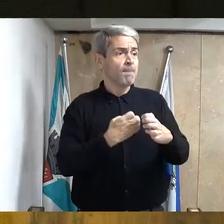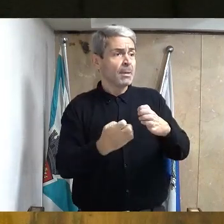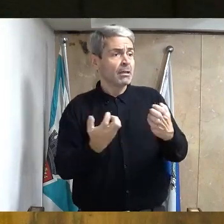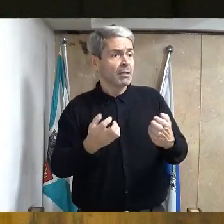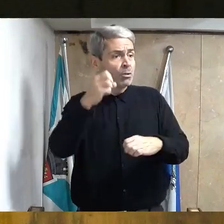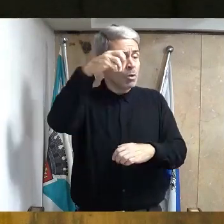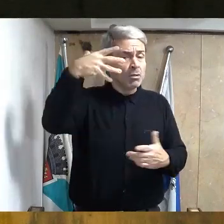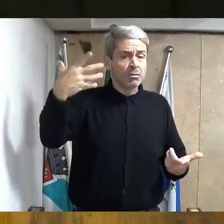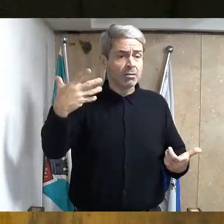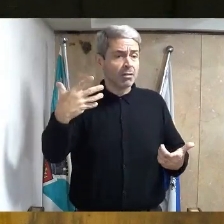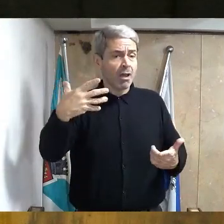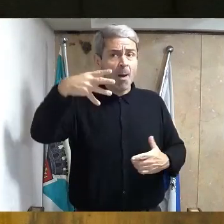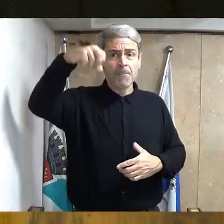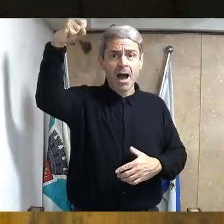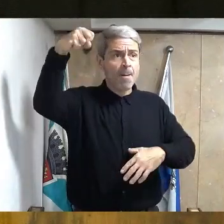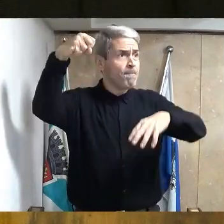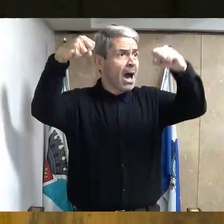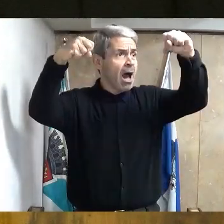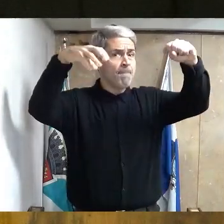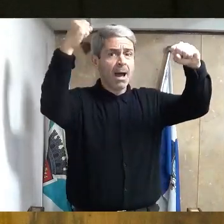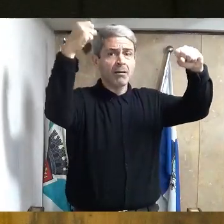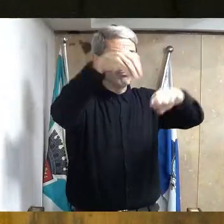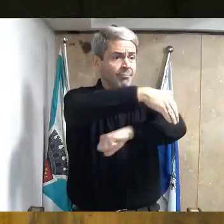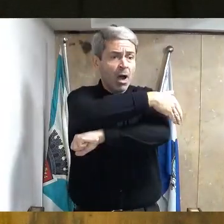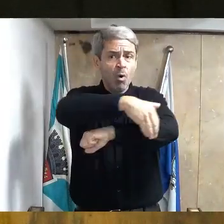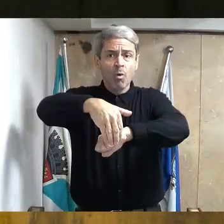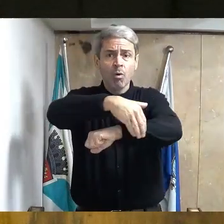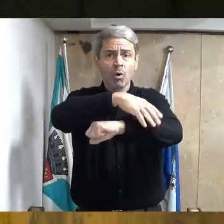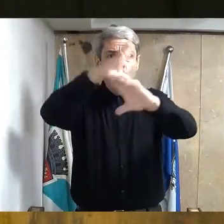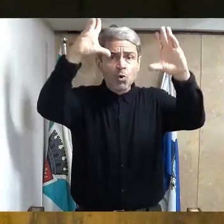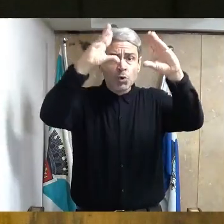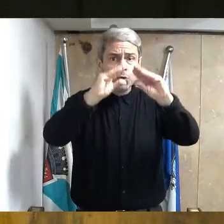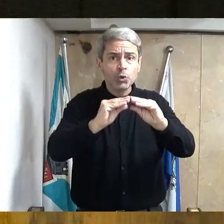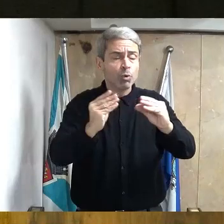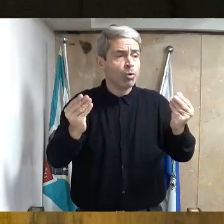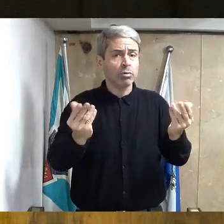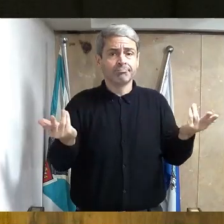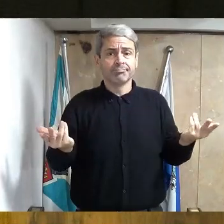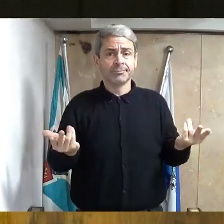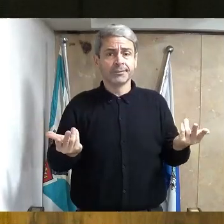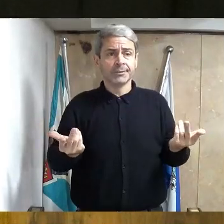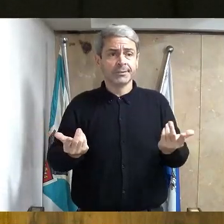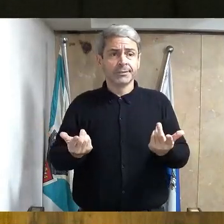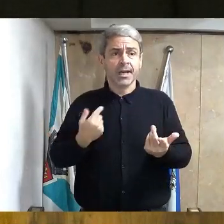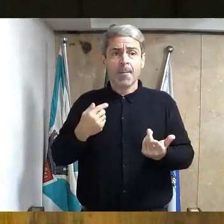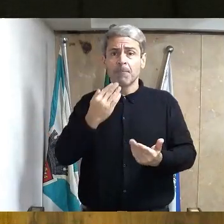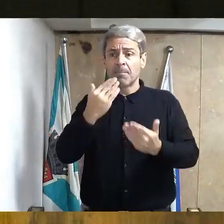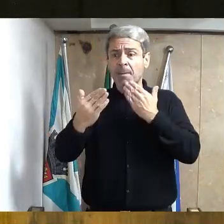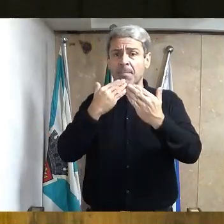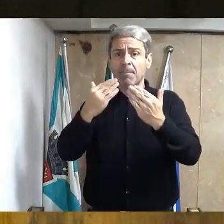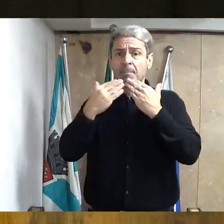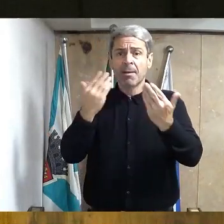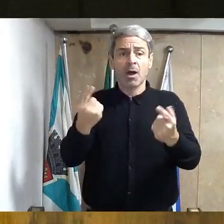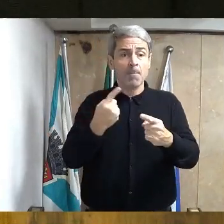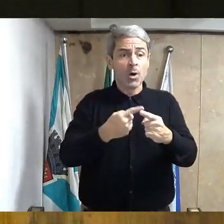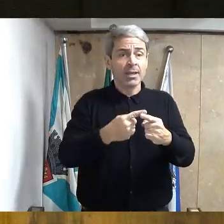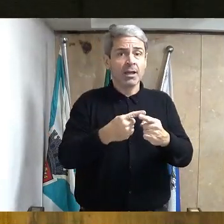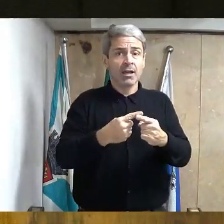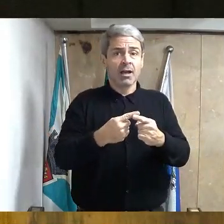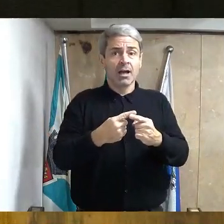continuem sendo apagadas através dessa Light após ser instaladas essas caixas blindadas.